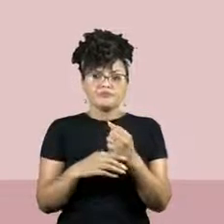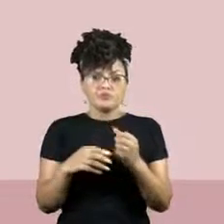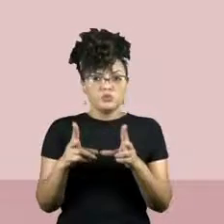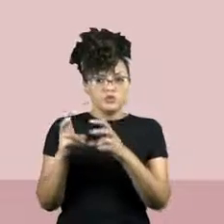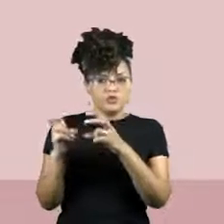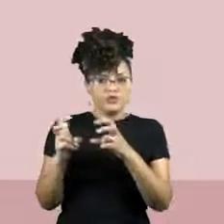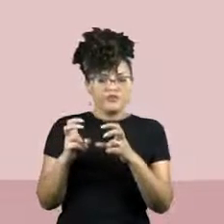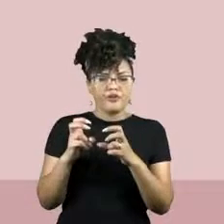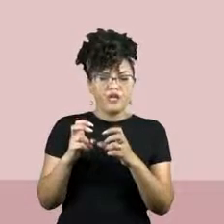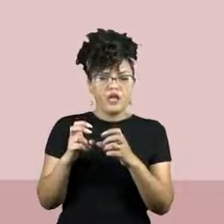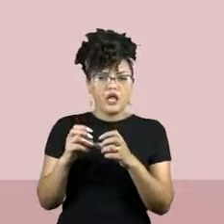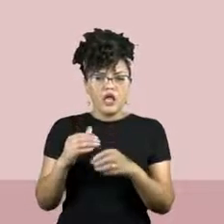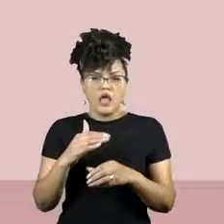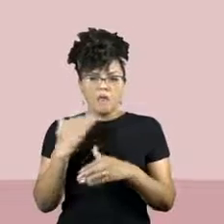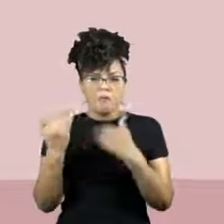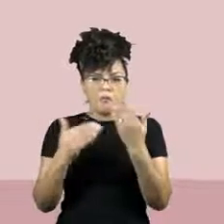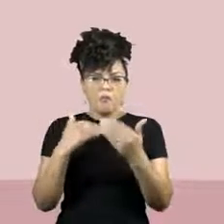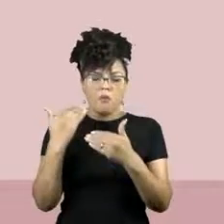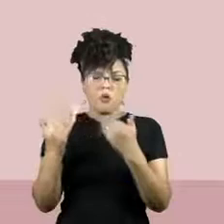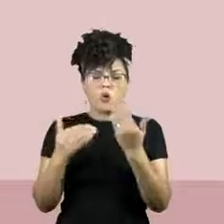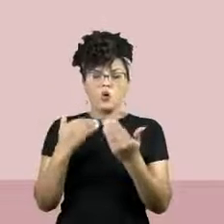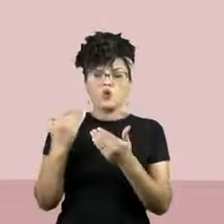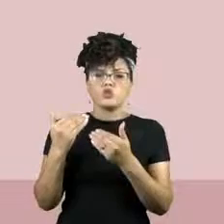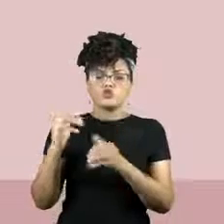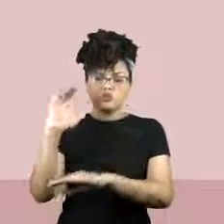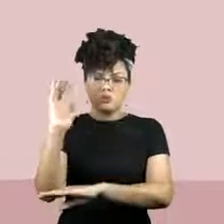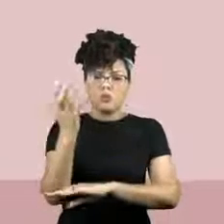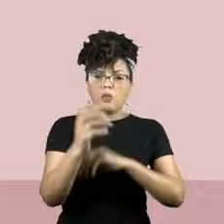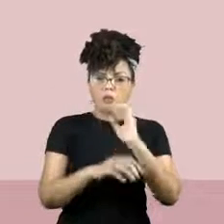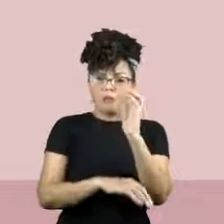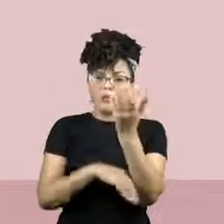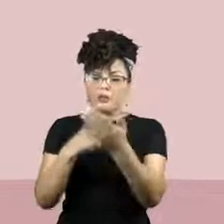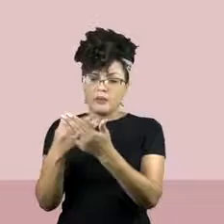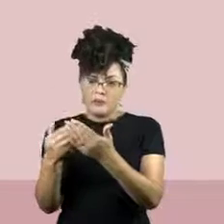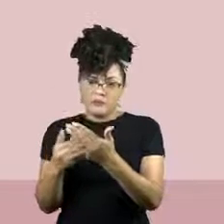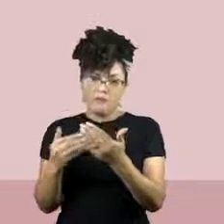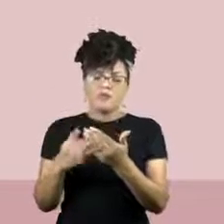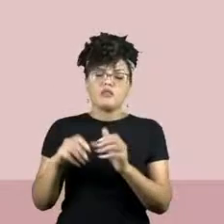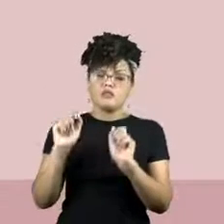pelas perdas ambientais que deslizamentos de terra podem ocorrer. Tá?